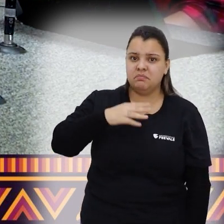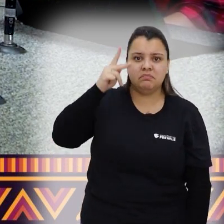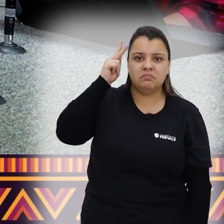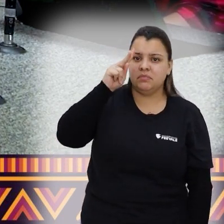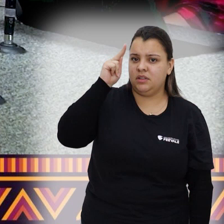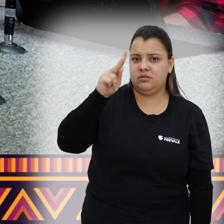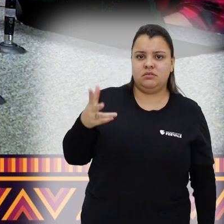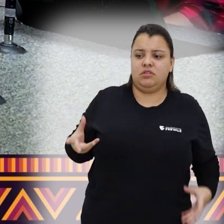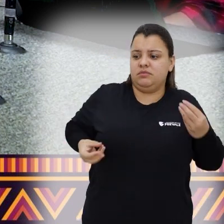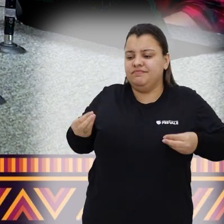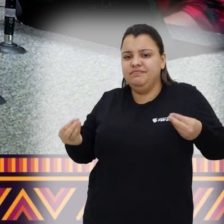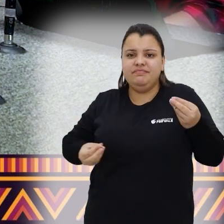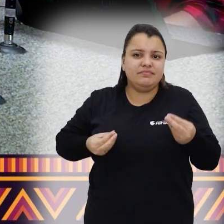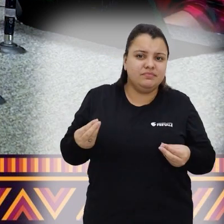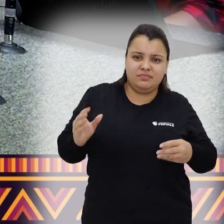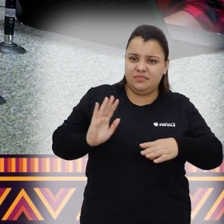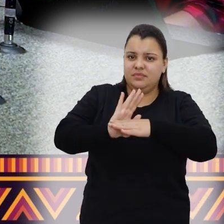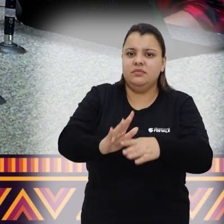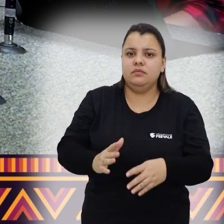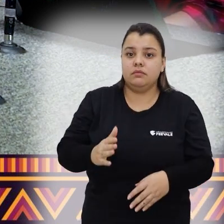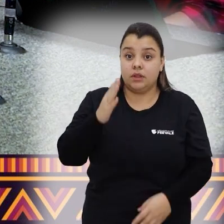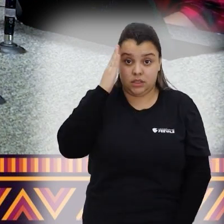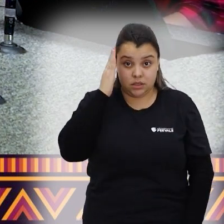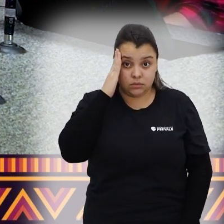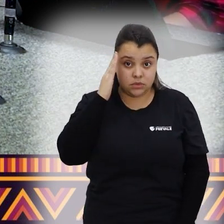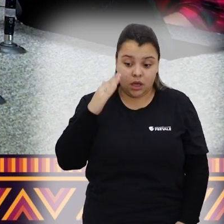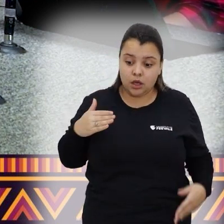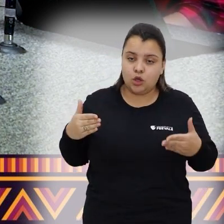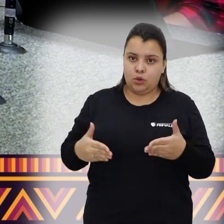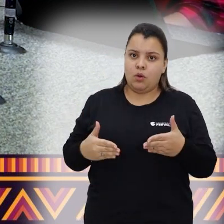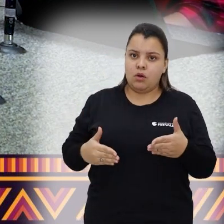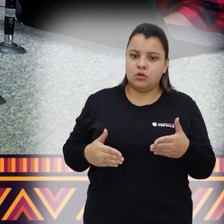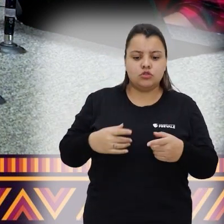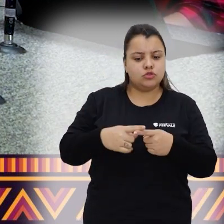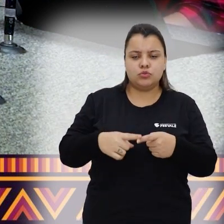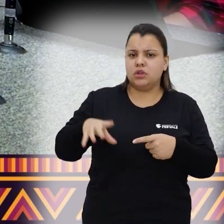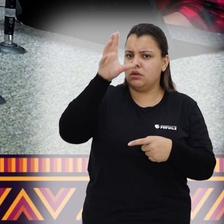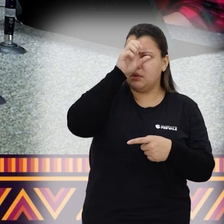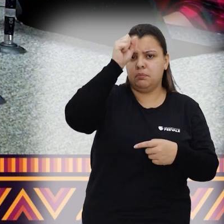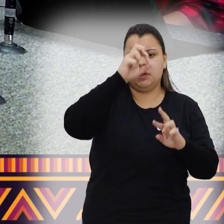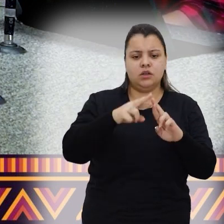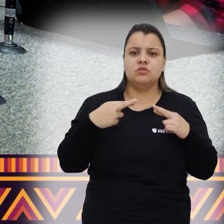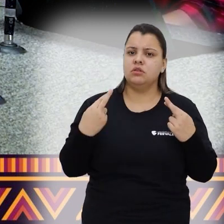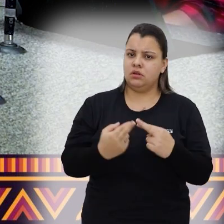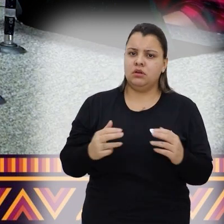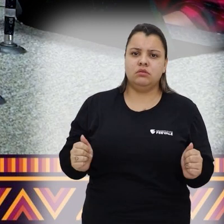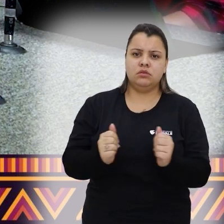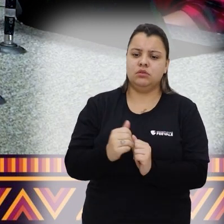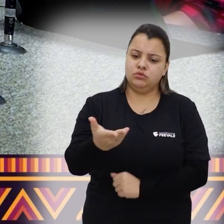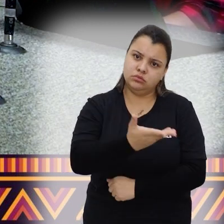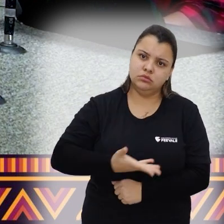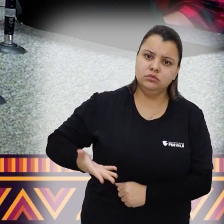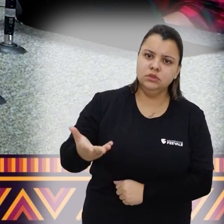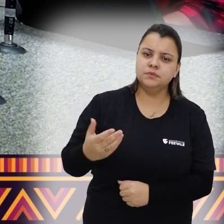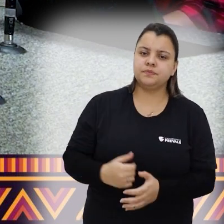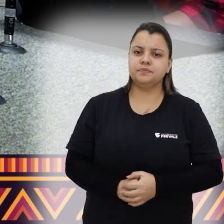ancestrais. Então, assim, ó, tudo que eu sei hoje foi por conta dessas reuniões que eu tive com o Benhur. O Benhur, assim, ele tem